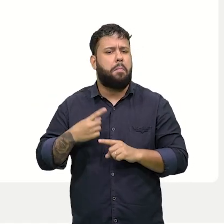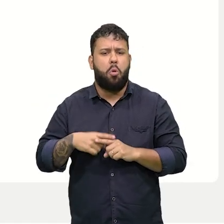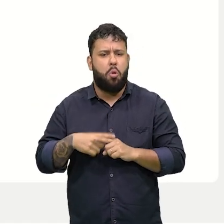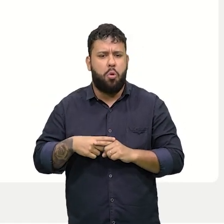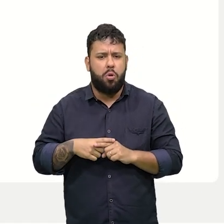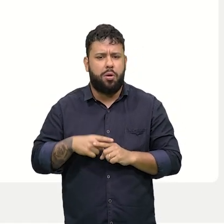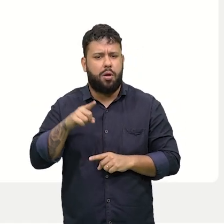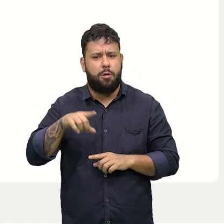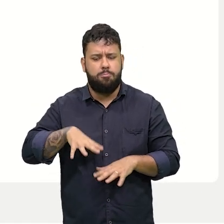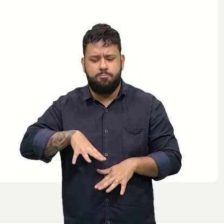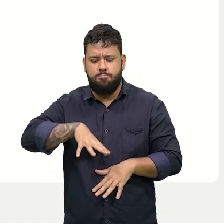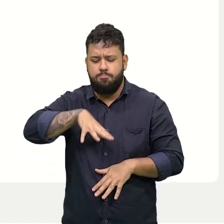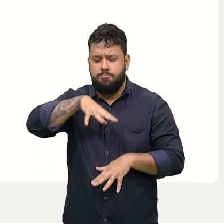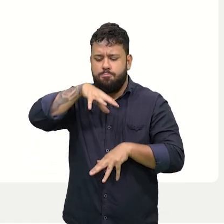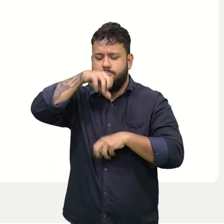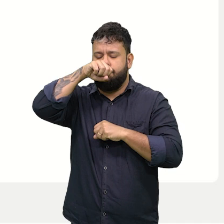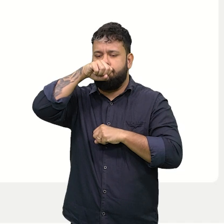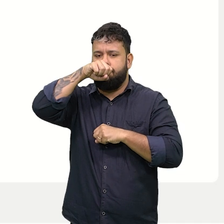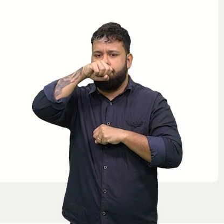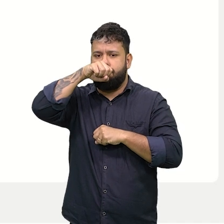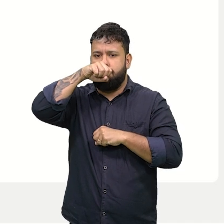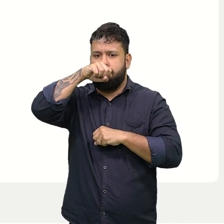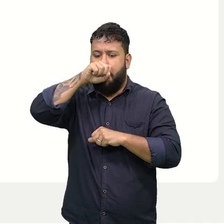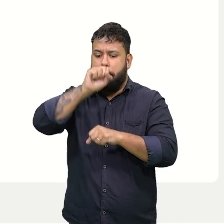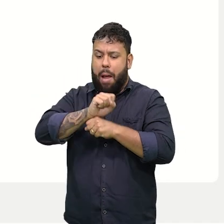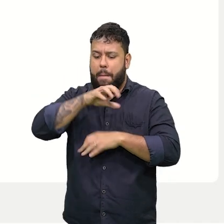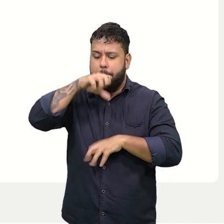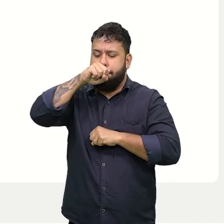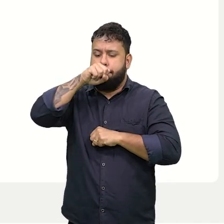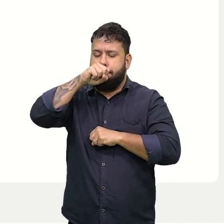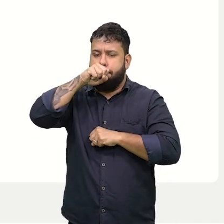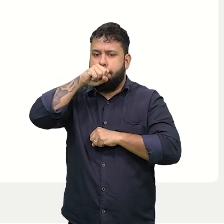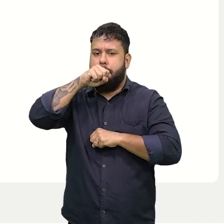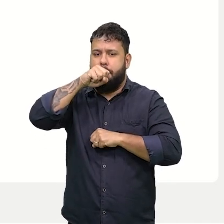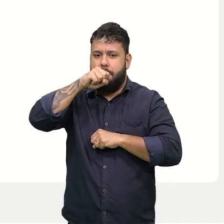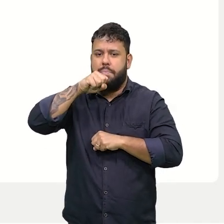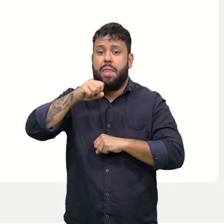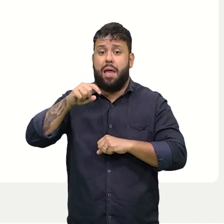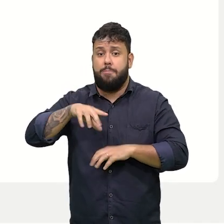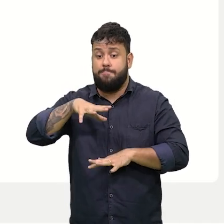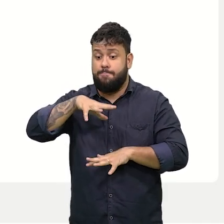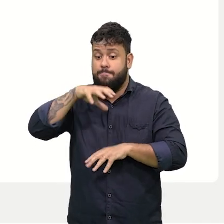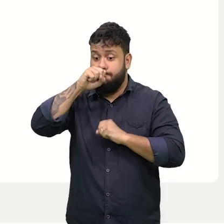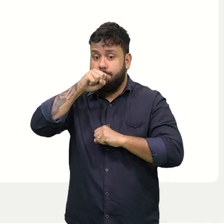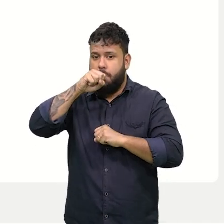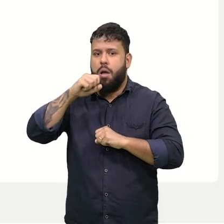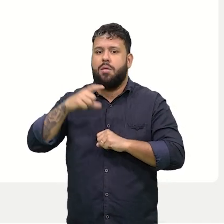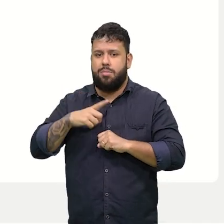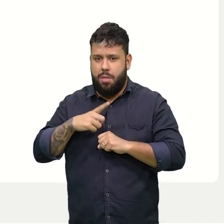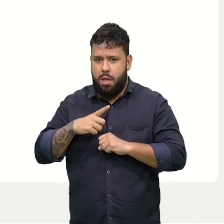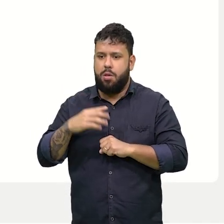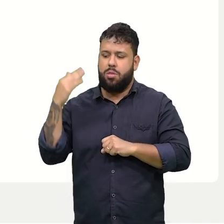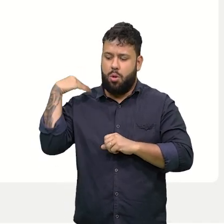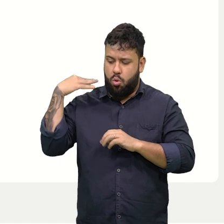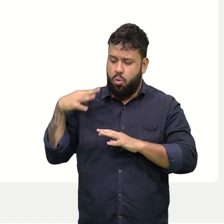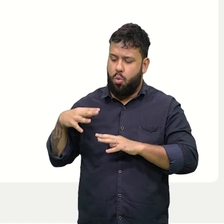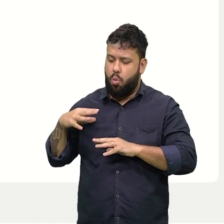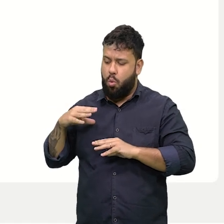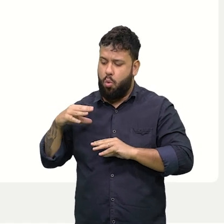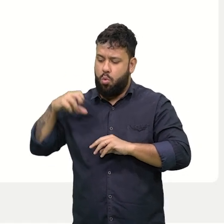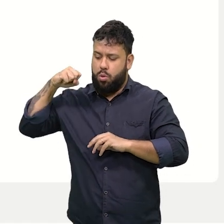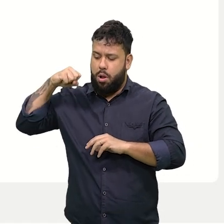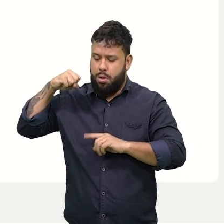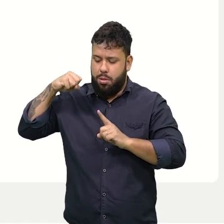porque ela inspira e prende a respiração. Então, quando inspira, contrai,